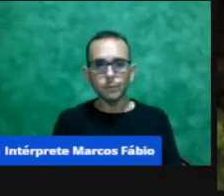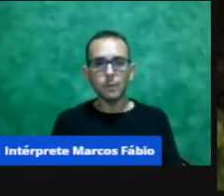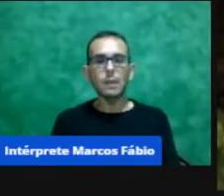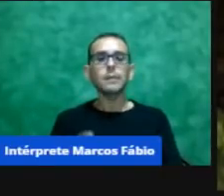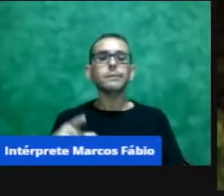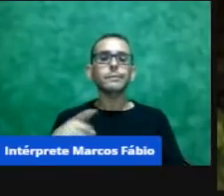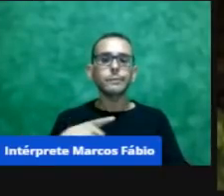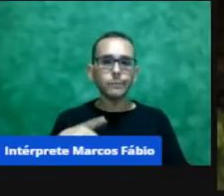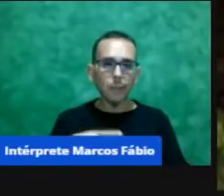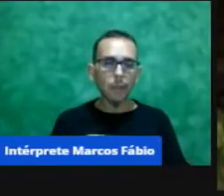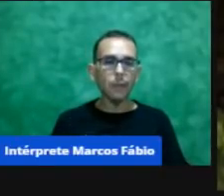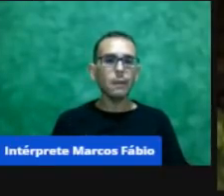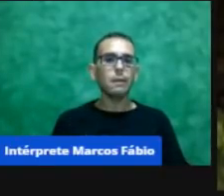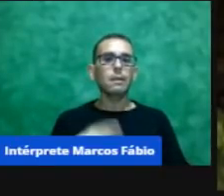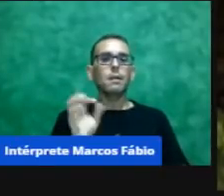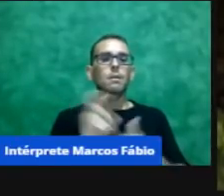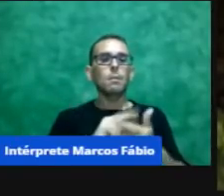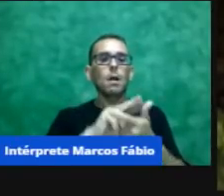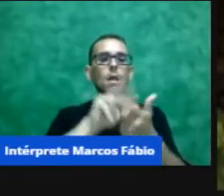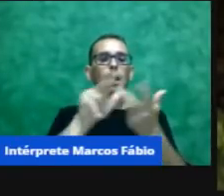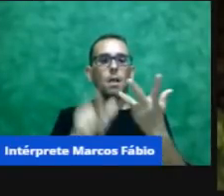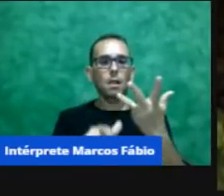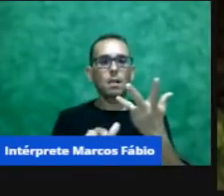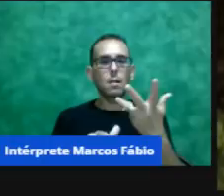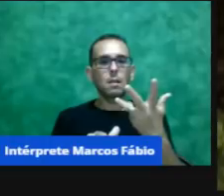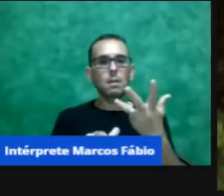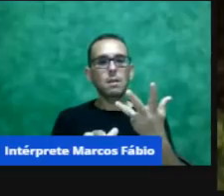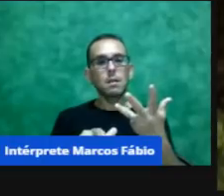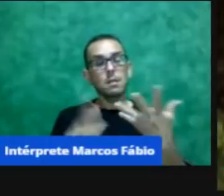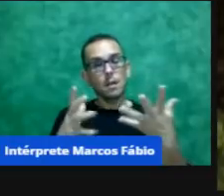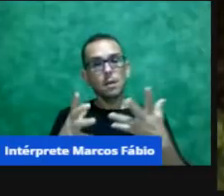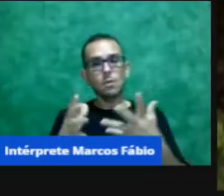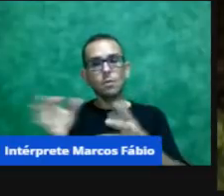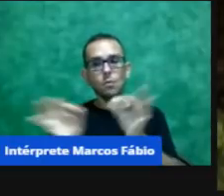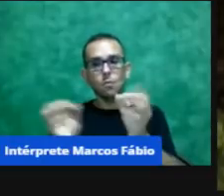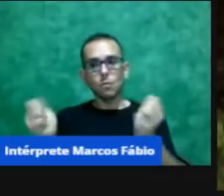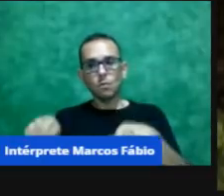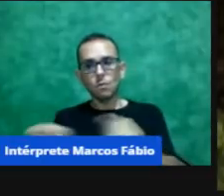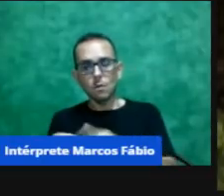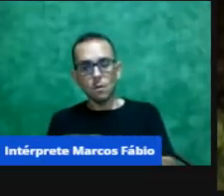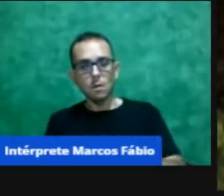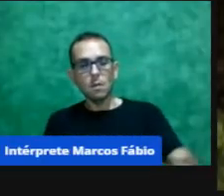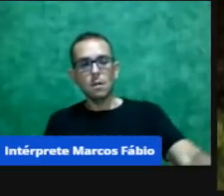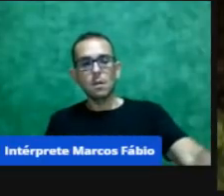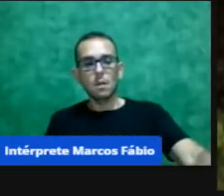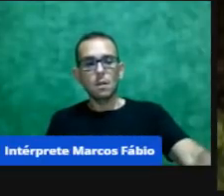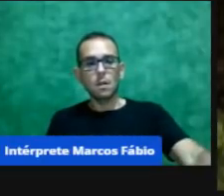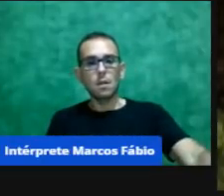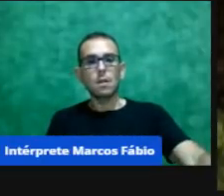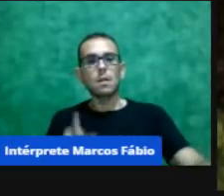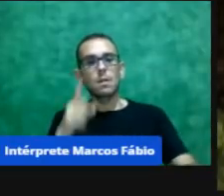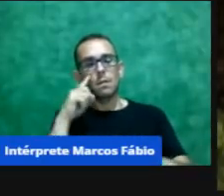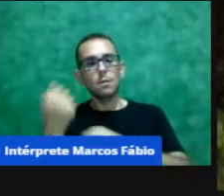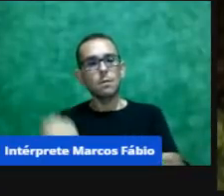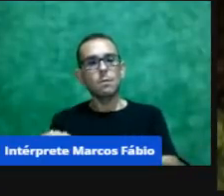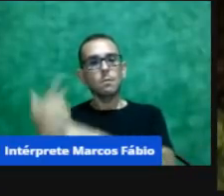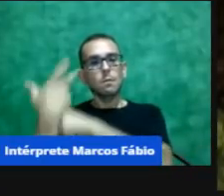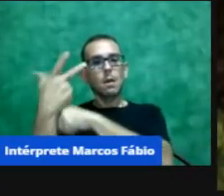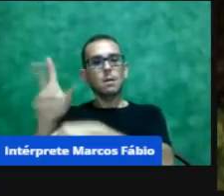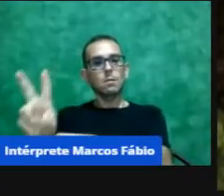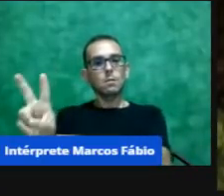para edição de imagens, no caso, né? Bom, a produção ela me deu uma câmera, né? Me deu, não, emprestou,